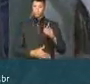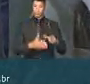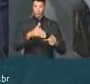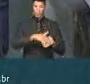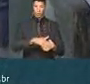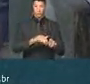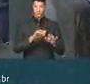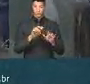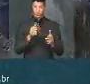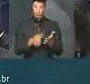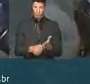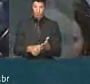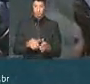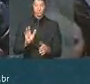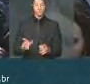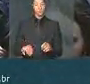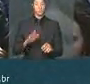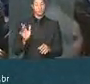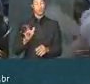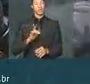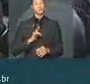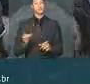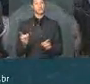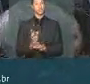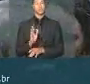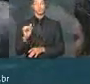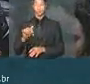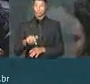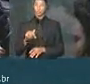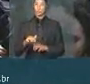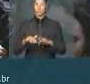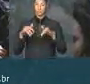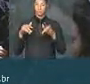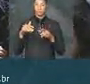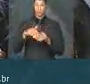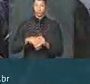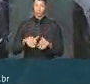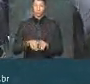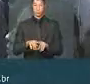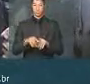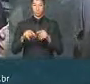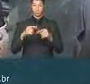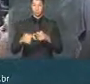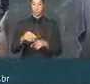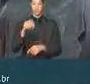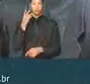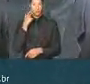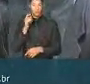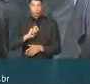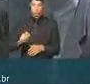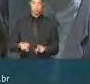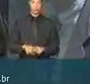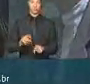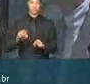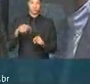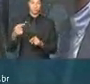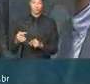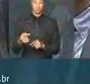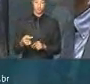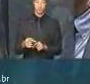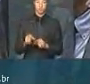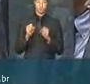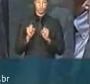votaríamos já que nós temos as cédulas já todas preenchidas aqui no plenário votaríamos pelo processo manual e a partir da próxima